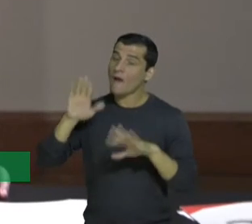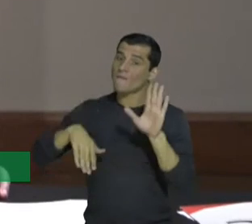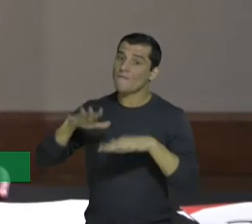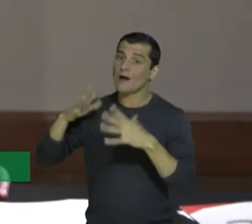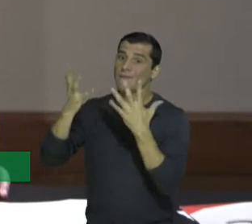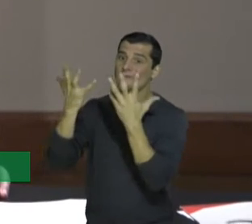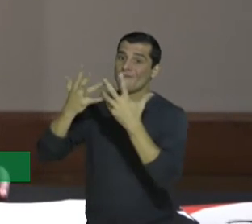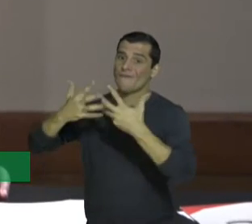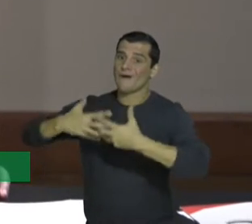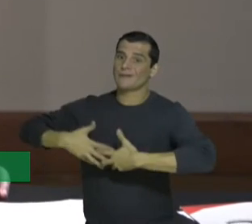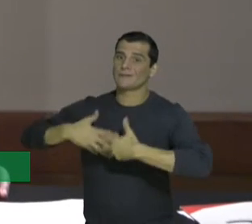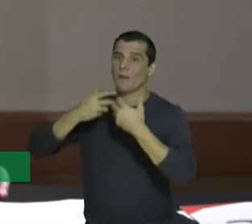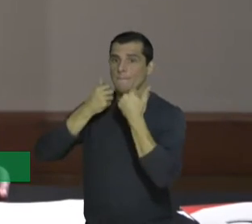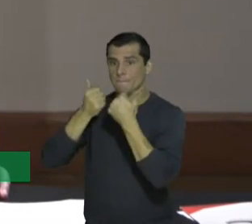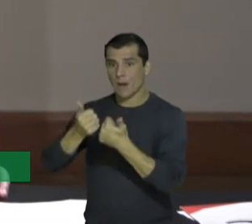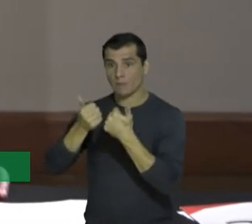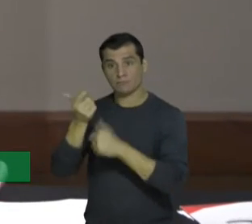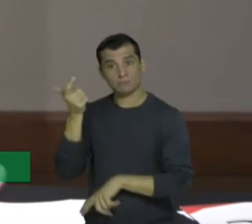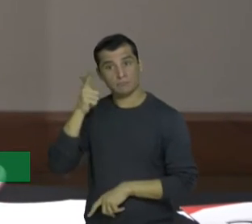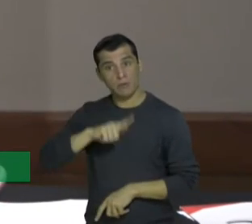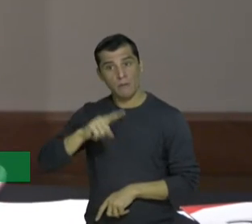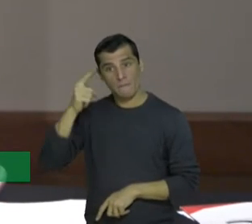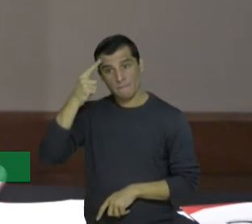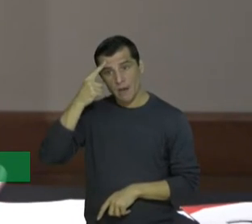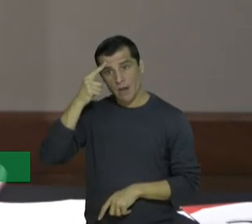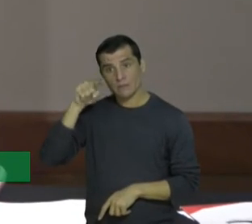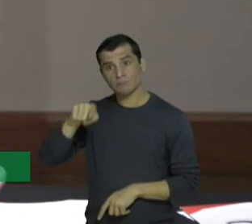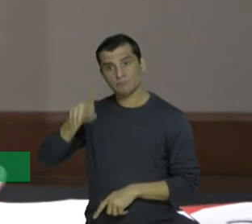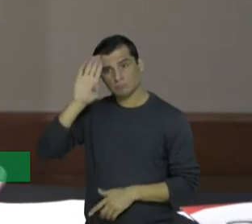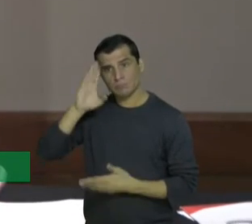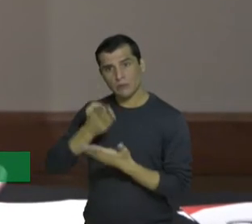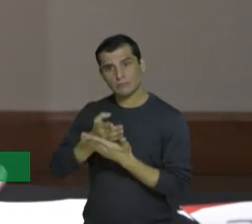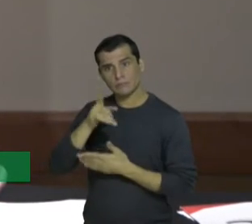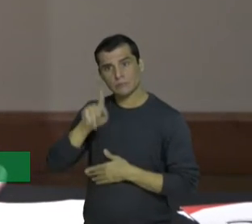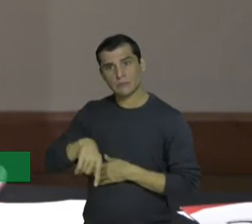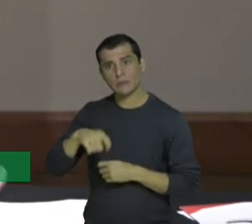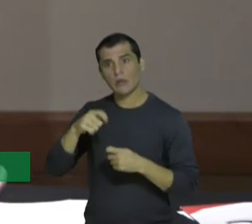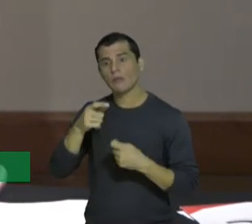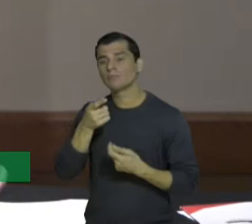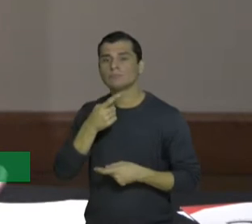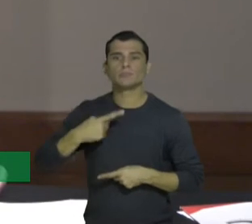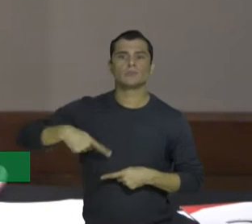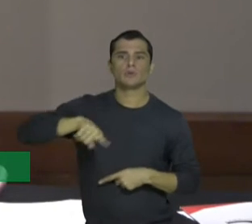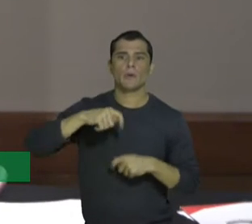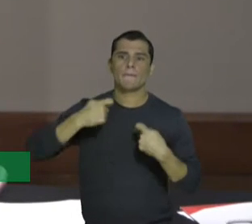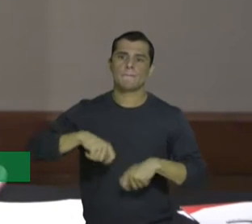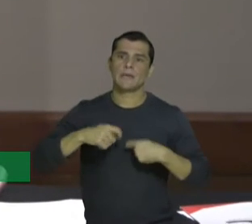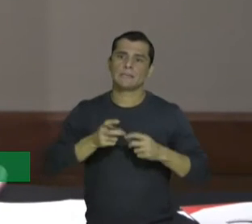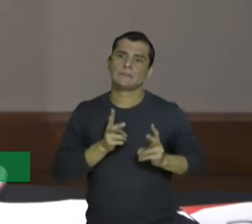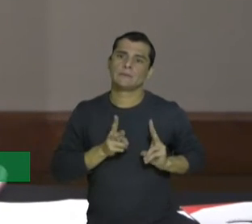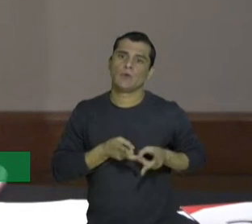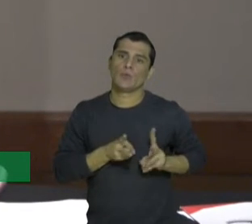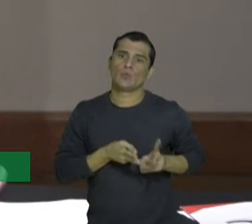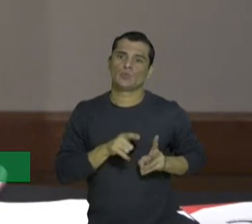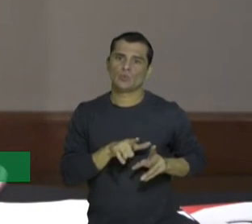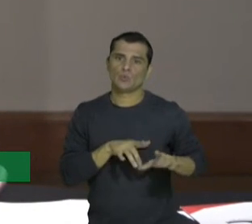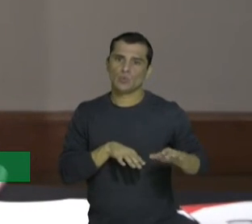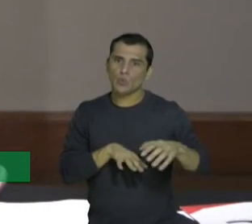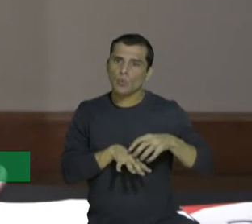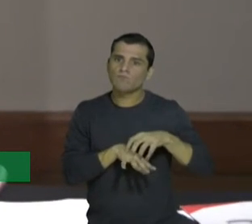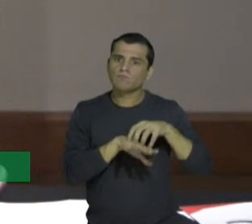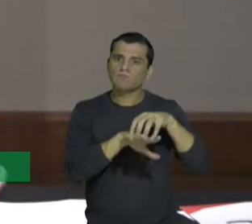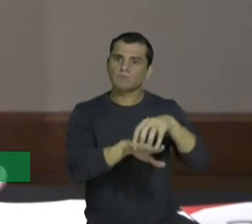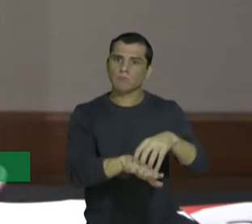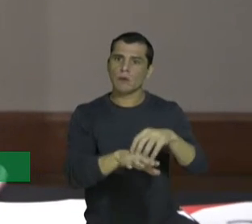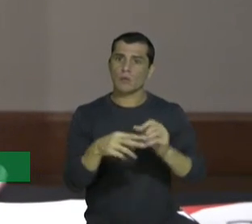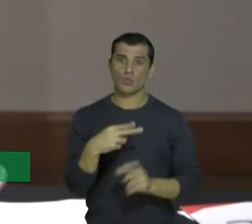S acredito que não dá para para perder o o esse bonde mais uma vez né é o é o o timing para isso